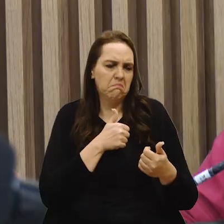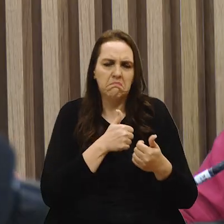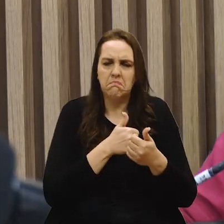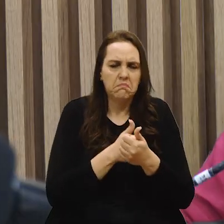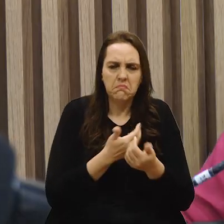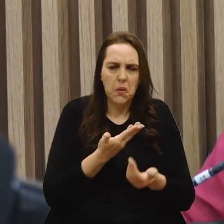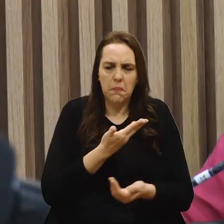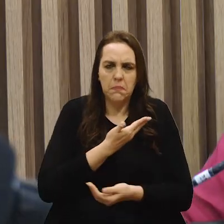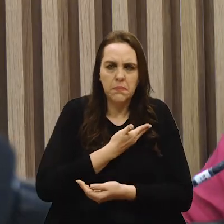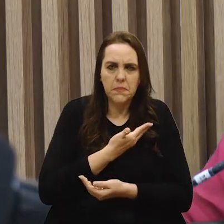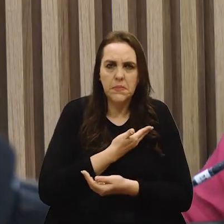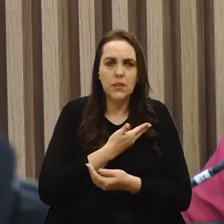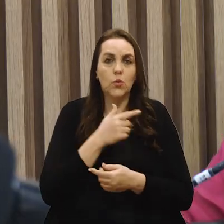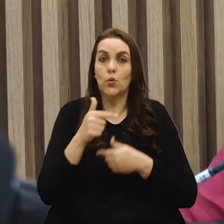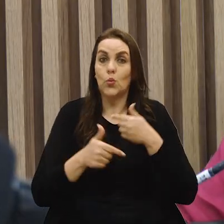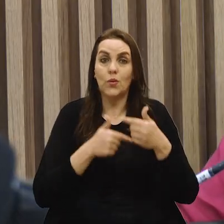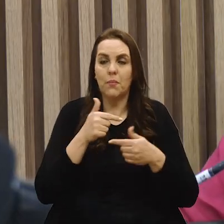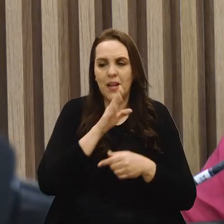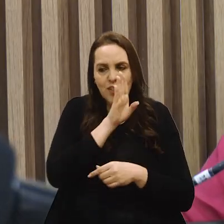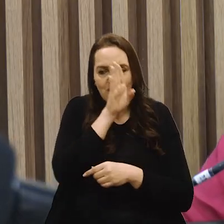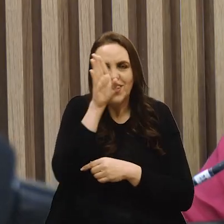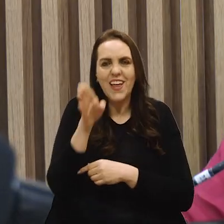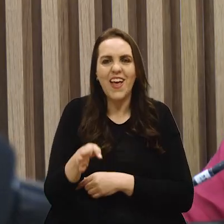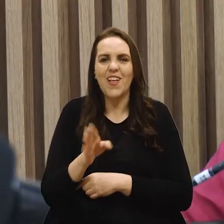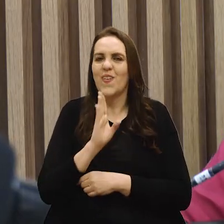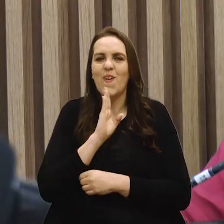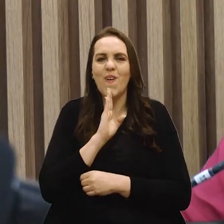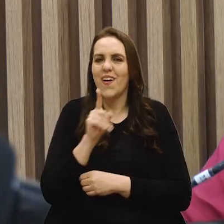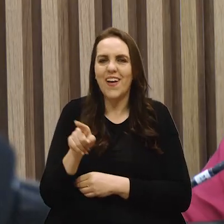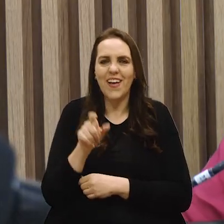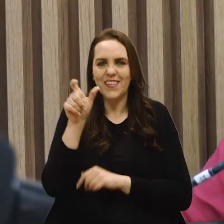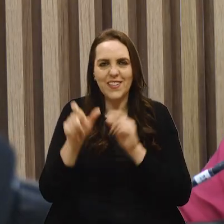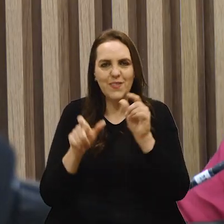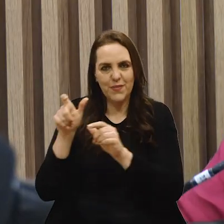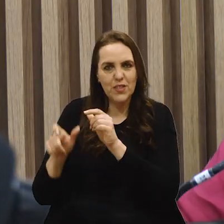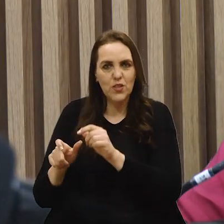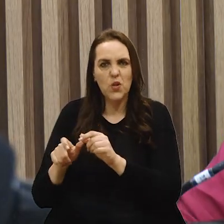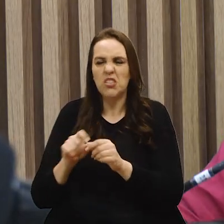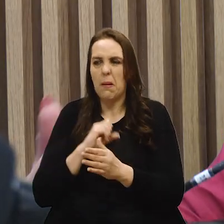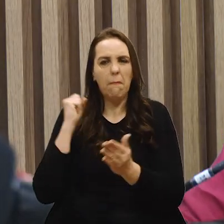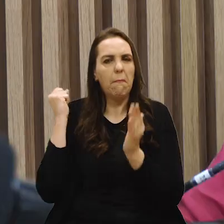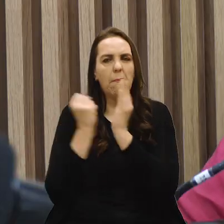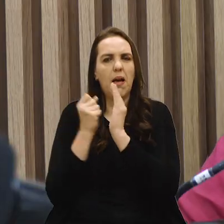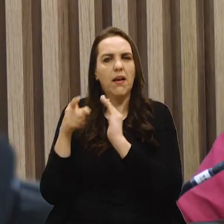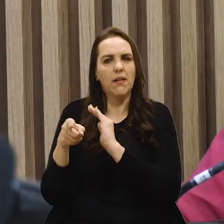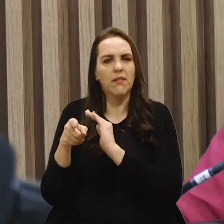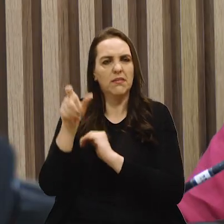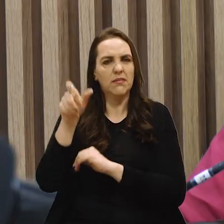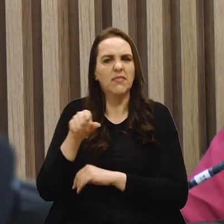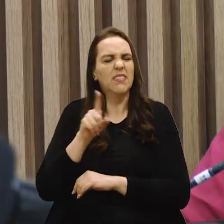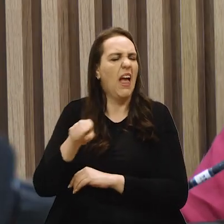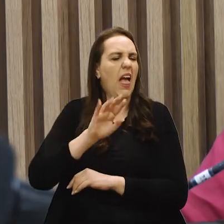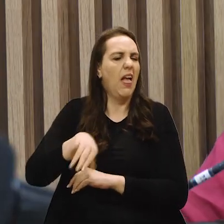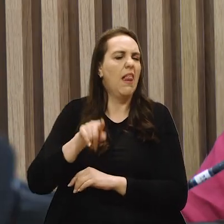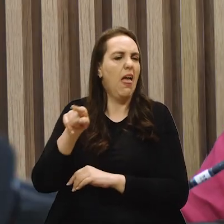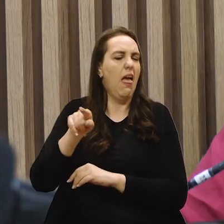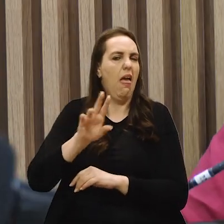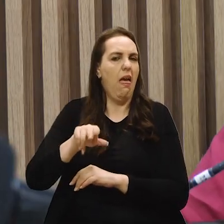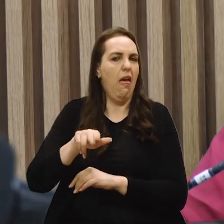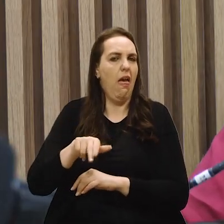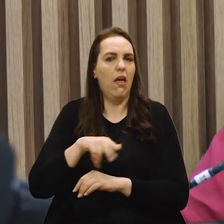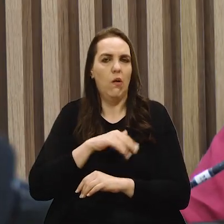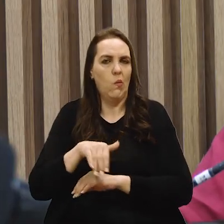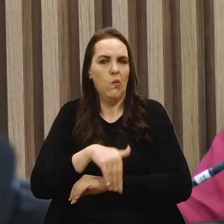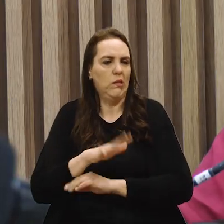muito próximo, muitas vezes, mas que não trabalha diretamente, não conhece diretamente essas pessoas, e rotula. Então, acho que é algo